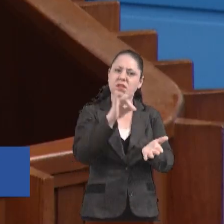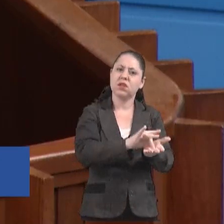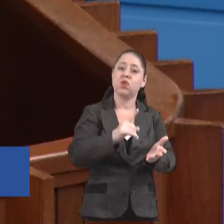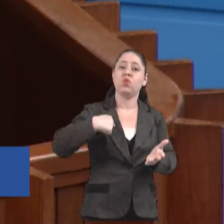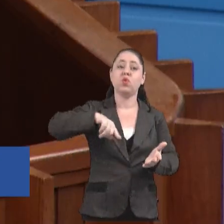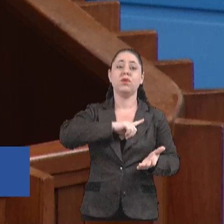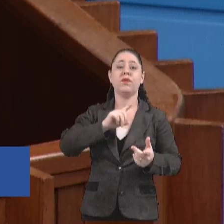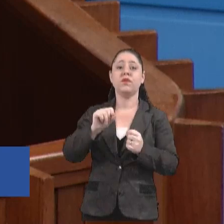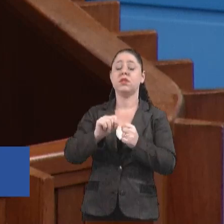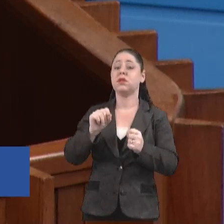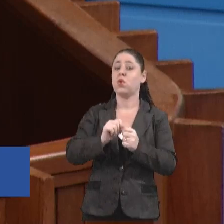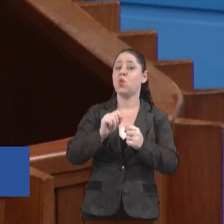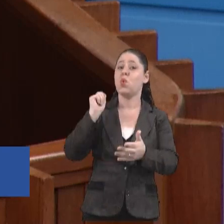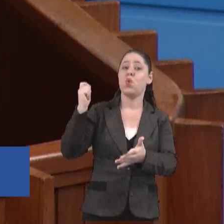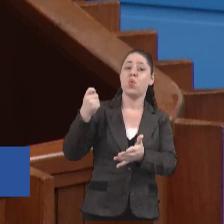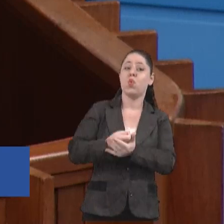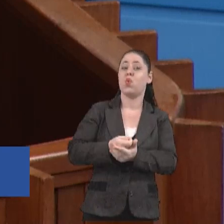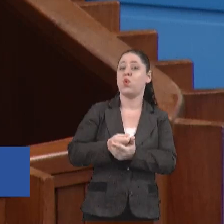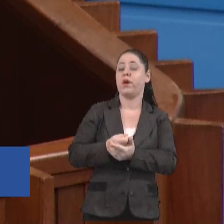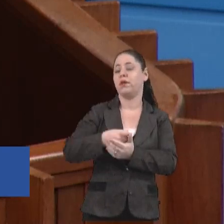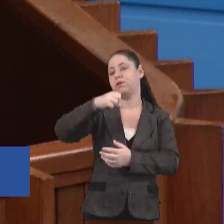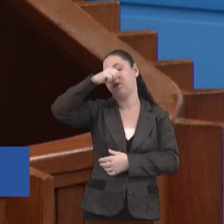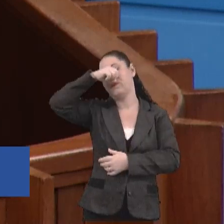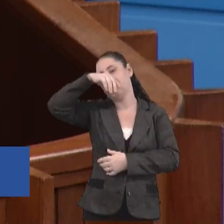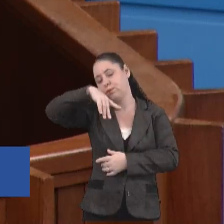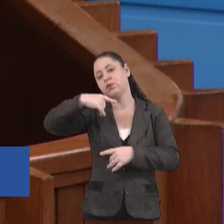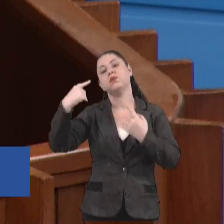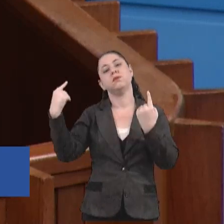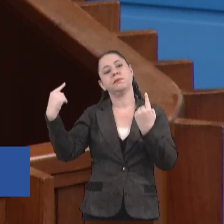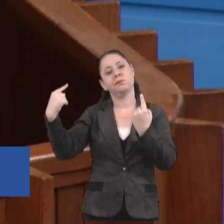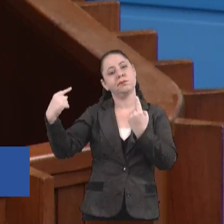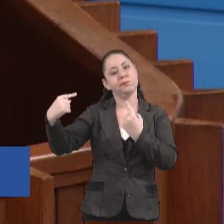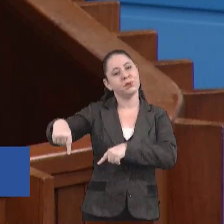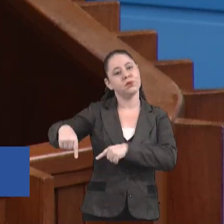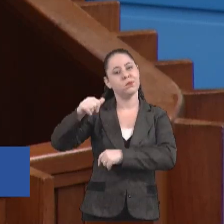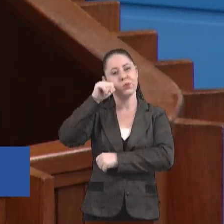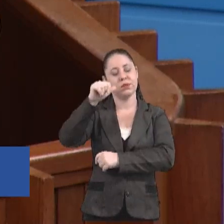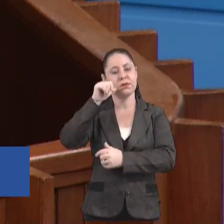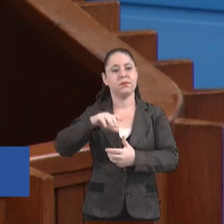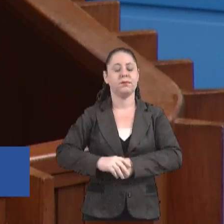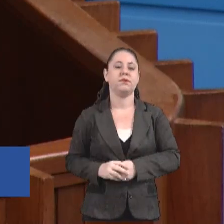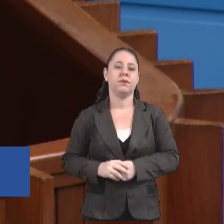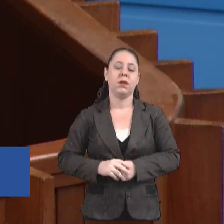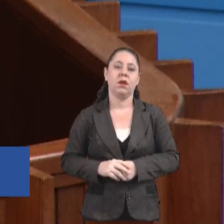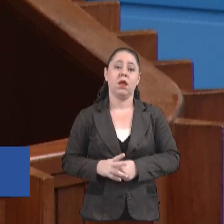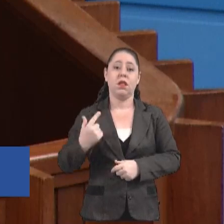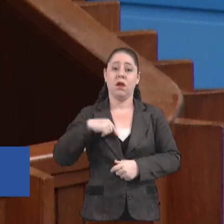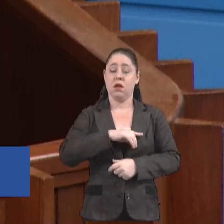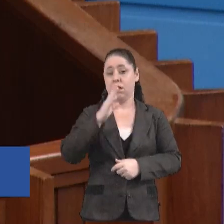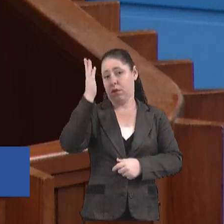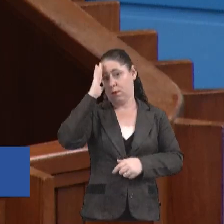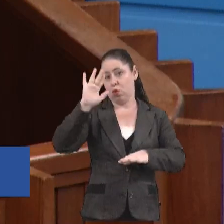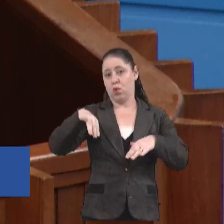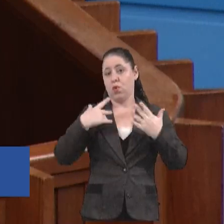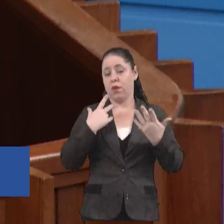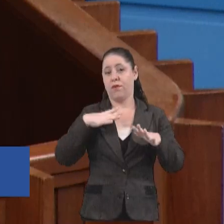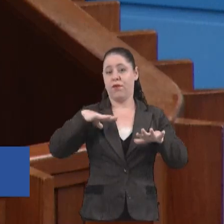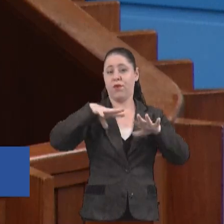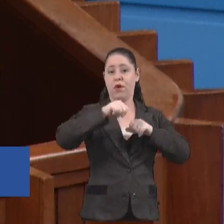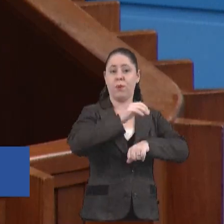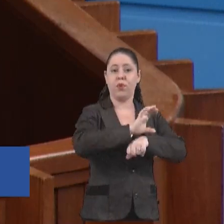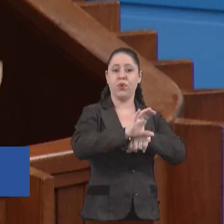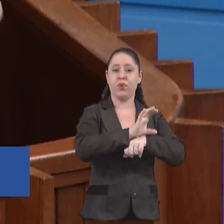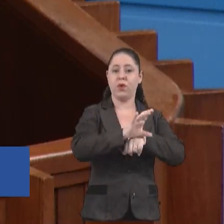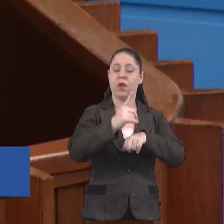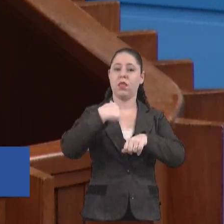nós estamos legitimando as violências contra as mulheres. Então, nós precisamos saber, e quando eu falo da formação e da